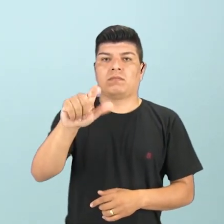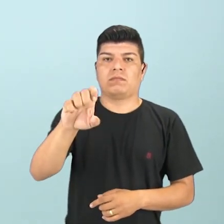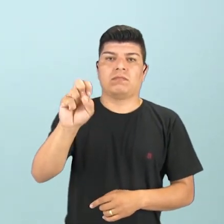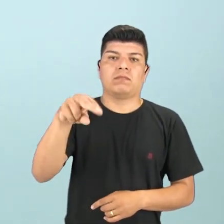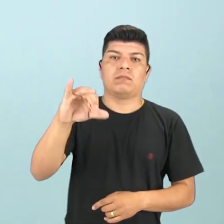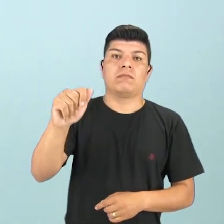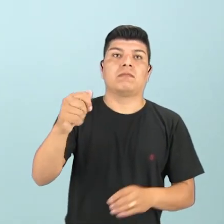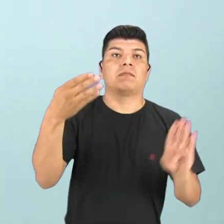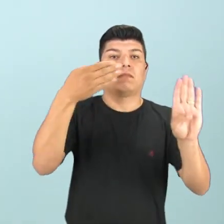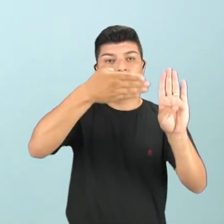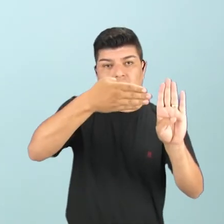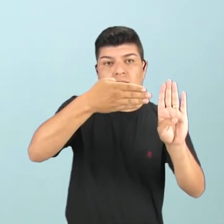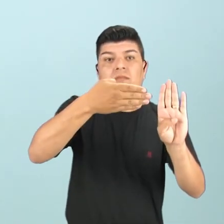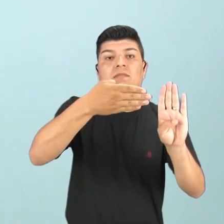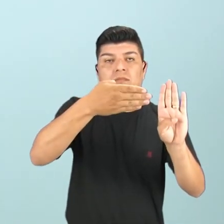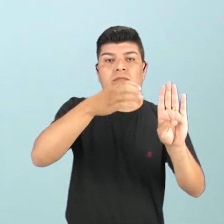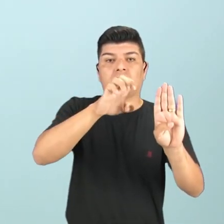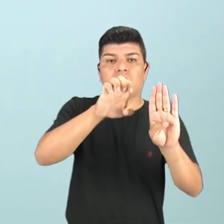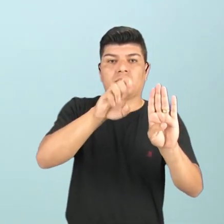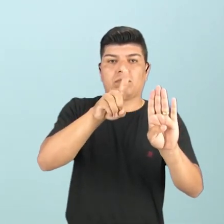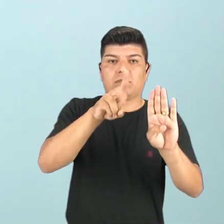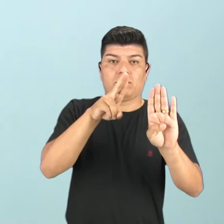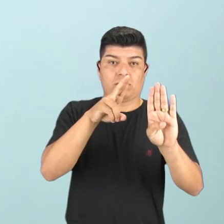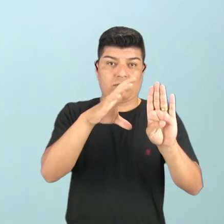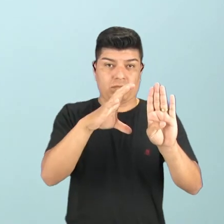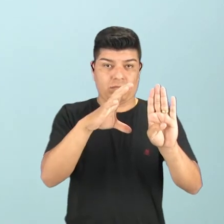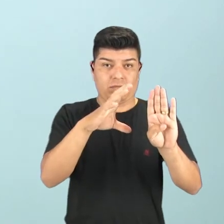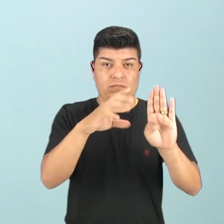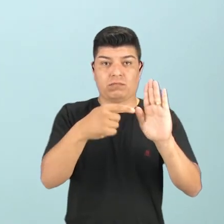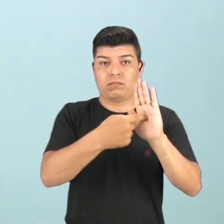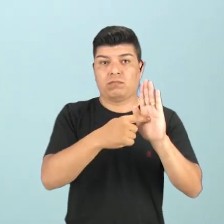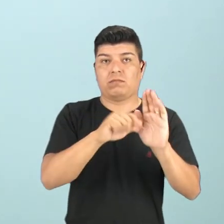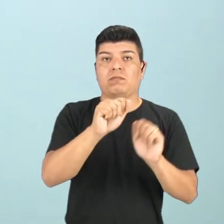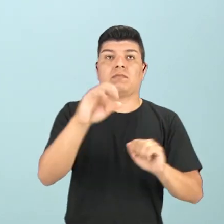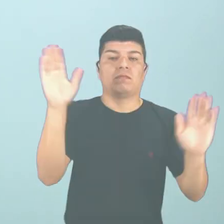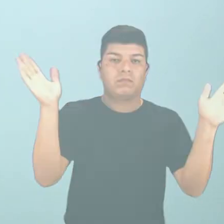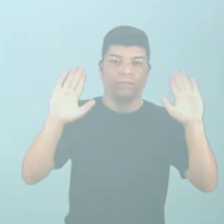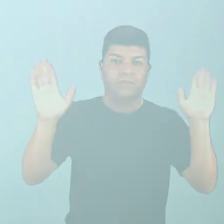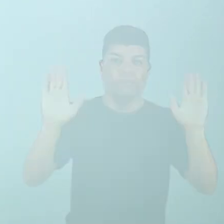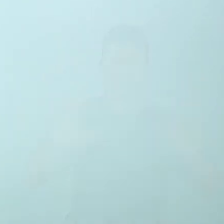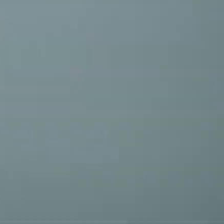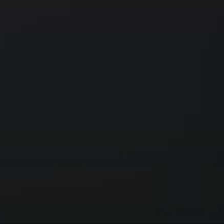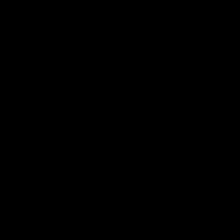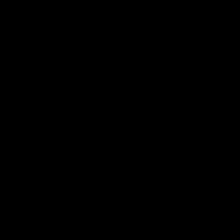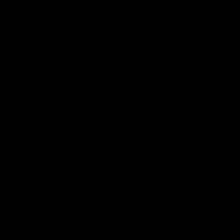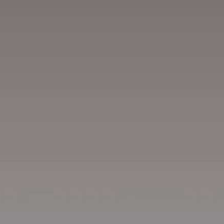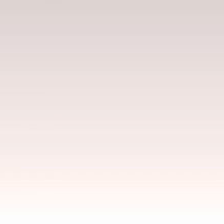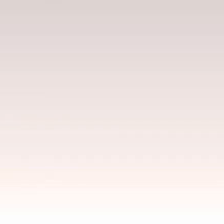acessem lá o nosso portal eduque.acre e até mais. Tchau, tchau.